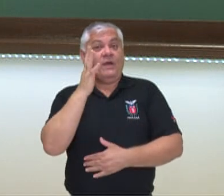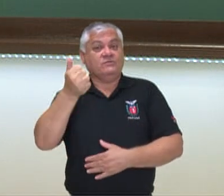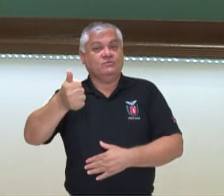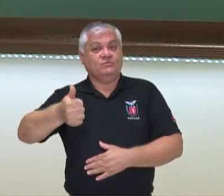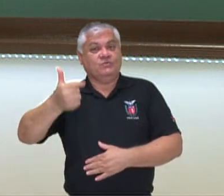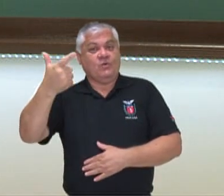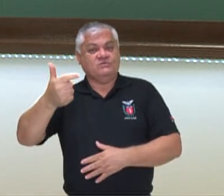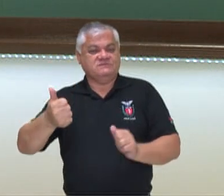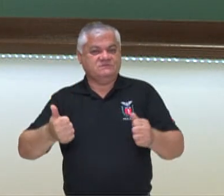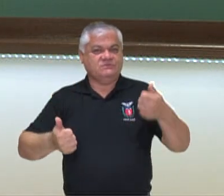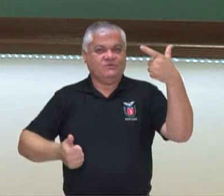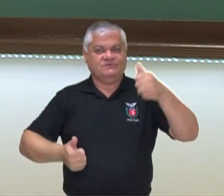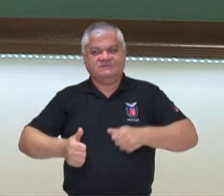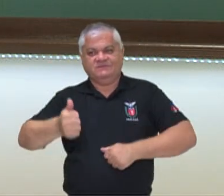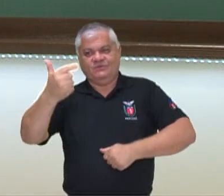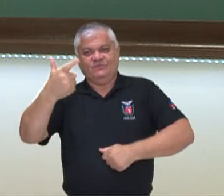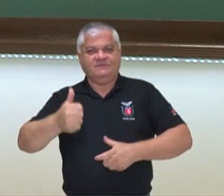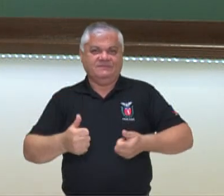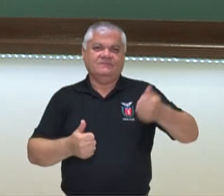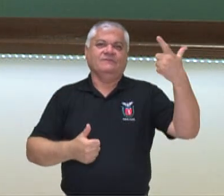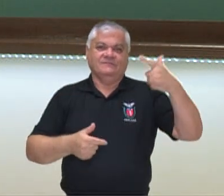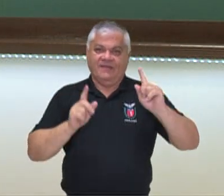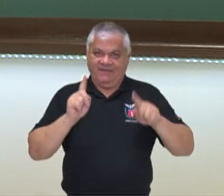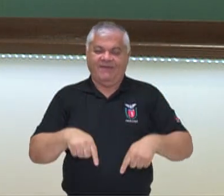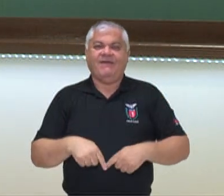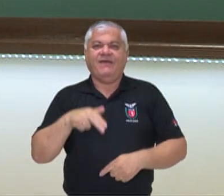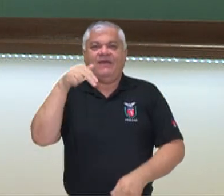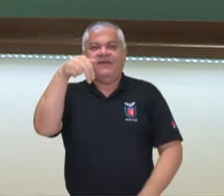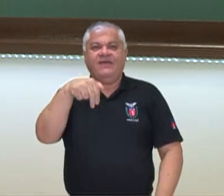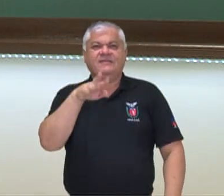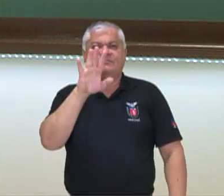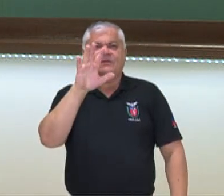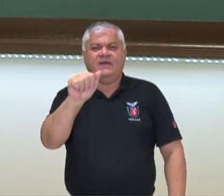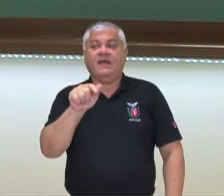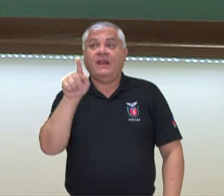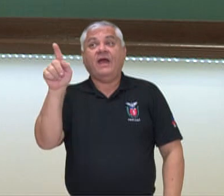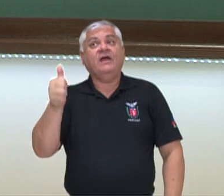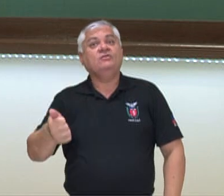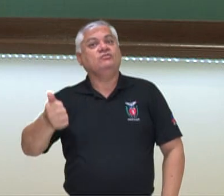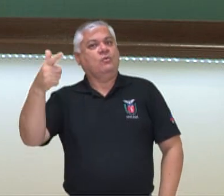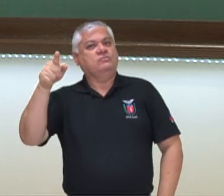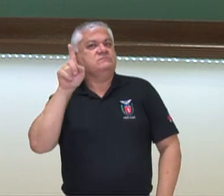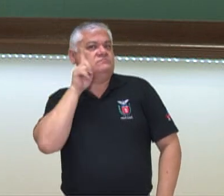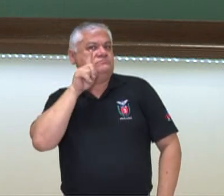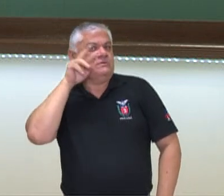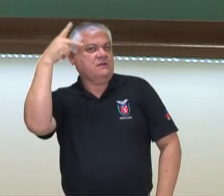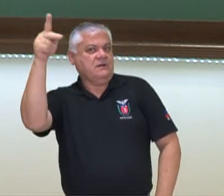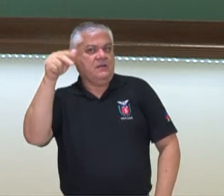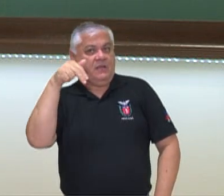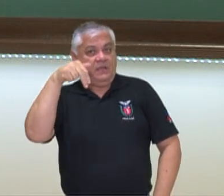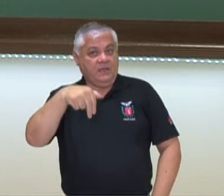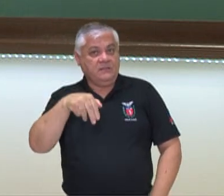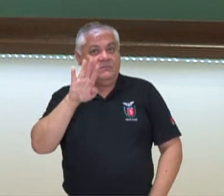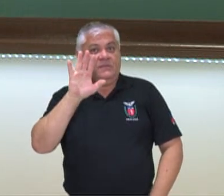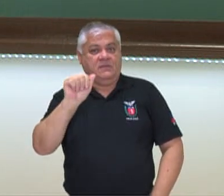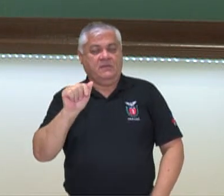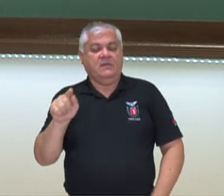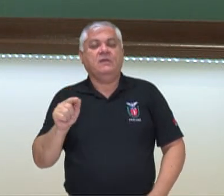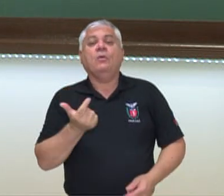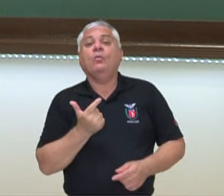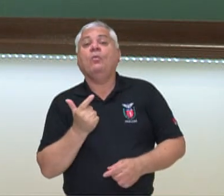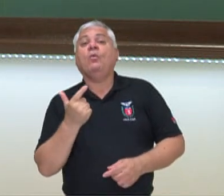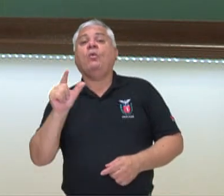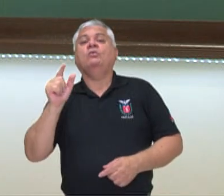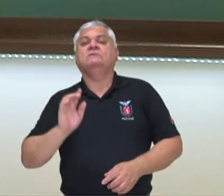12 minutos, tá? Talvez você assista algum jogo da NBA e vai dizer, professor, mas são 12 minutos. Na NBA, tá? Outras partidas